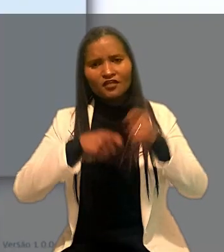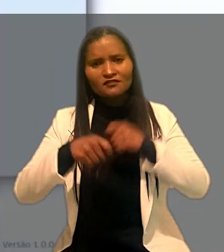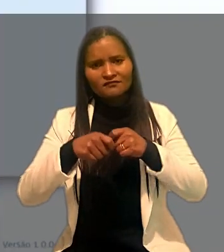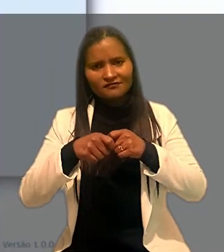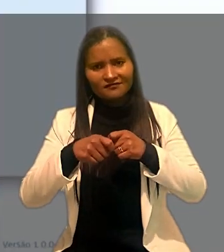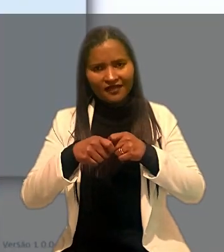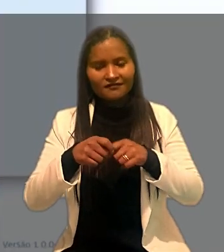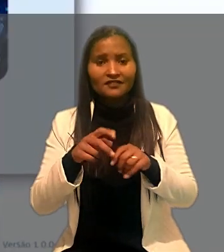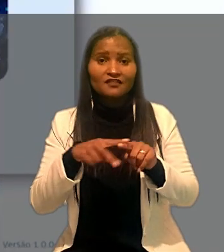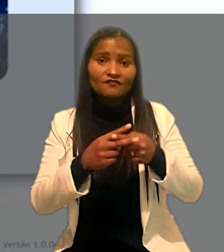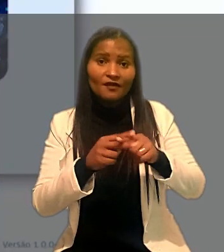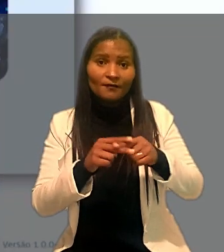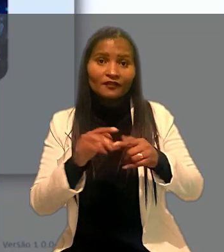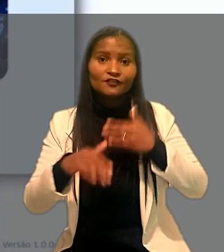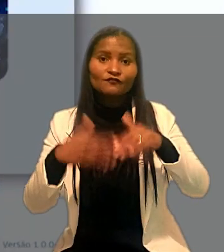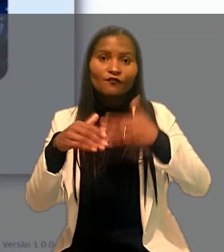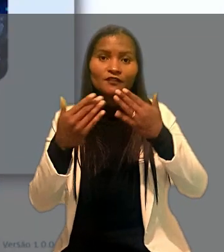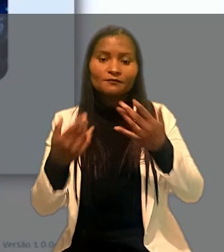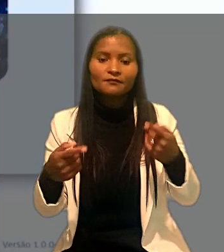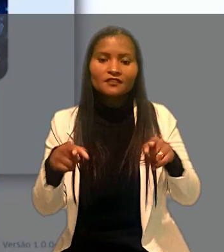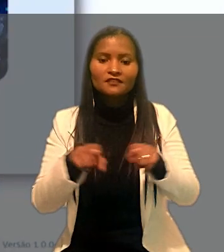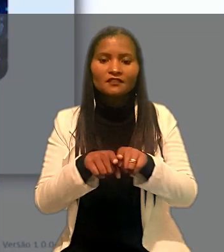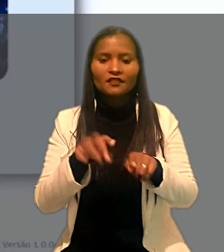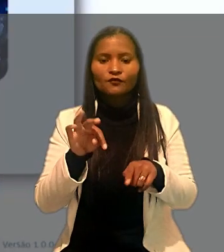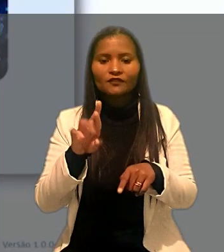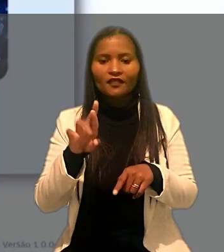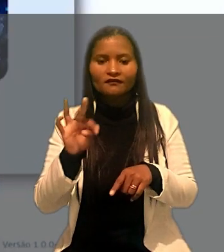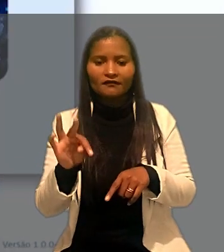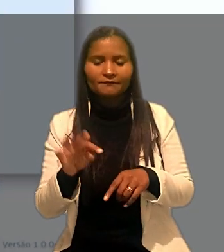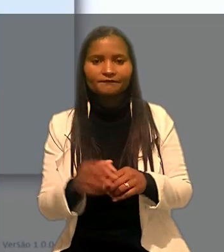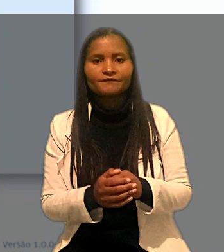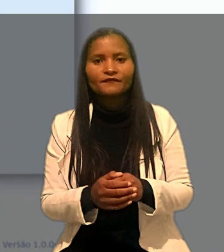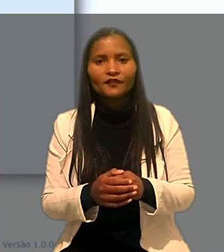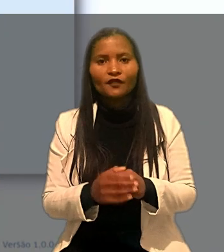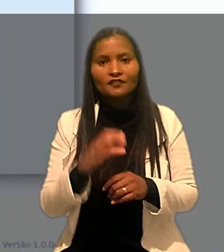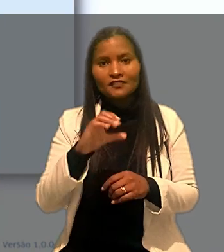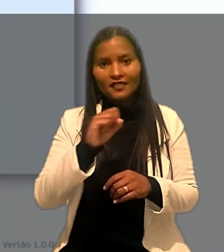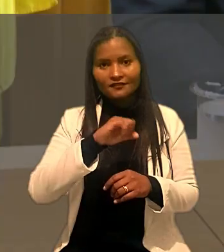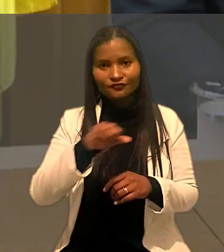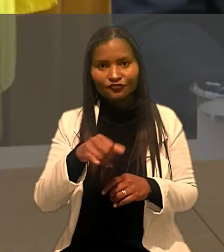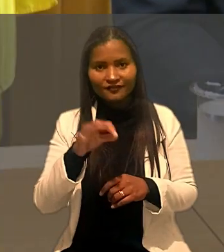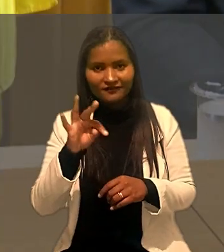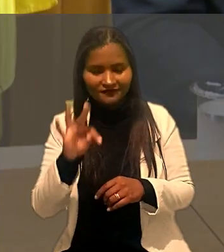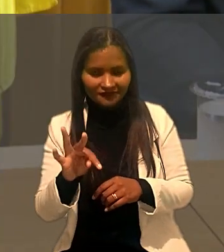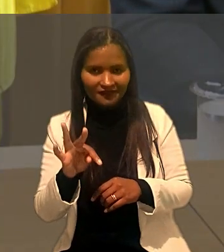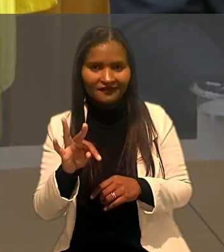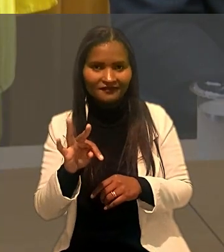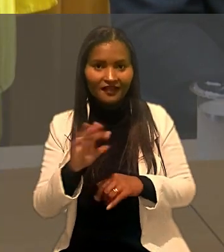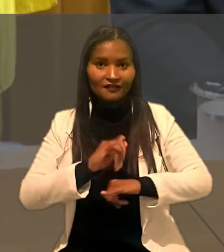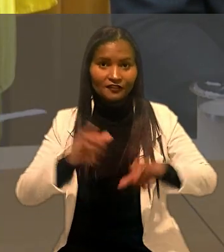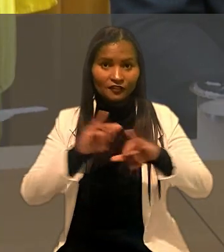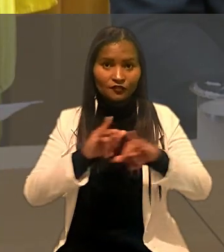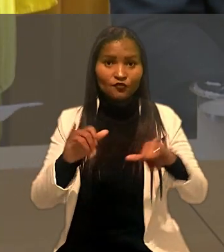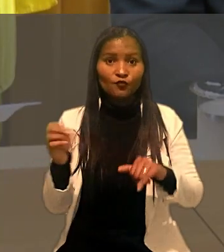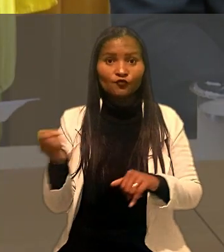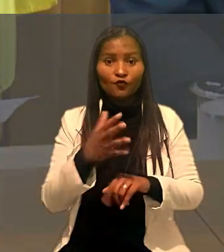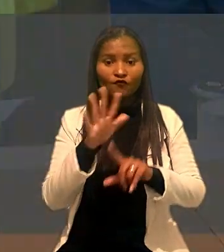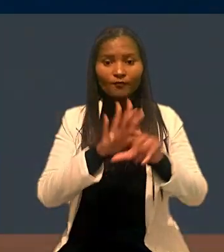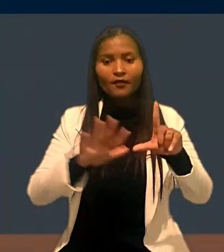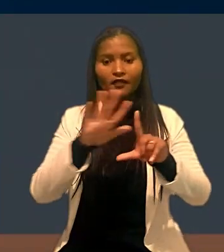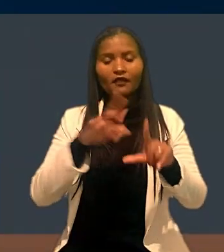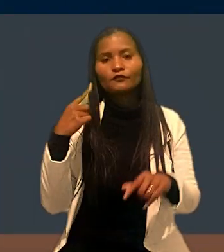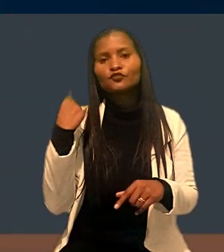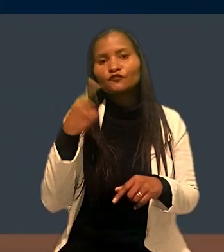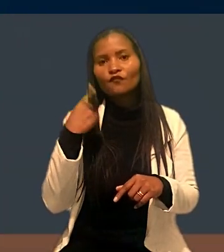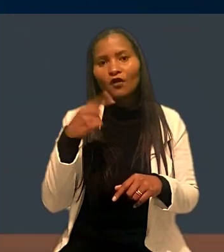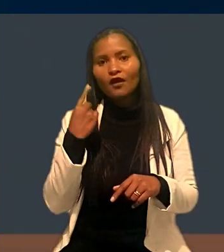gestão administrativa. As ferramentas foram desenvolvidas em parceria com TRTs. O Conselho Superior da Justiça do Trabalho lançou